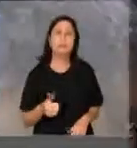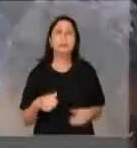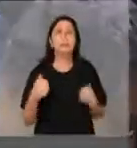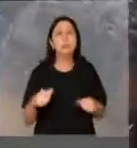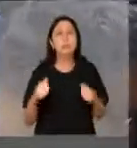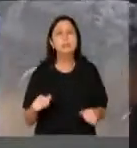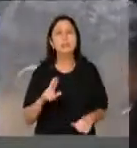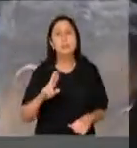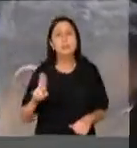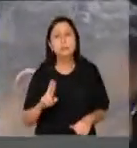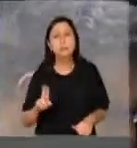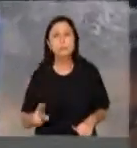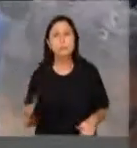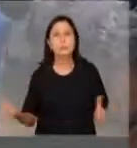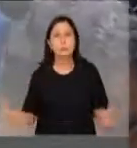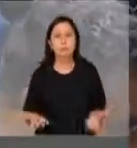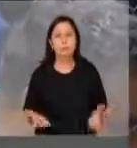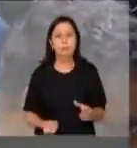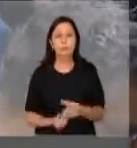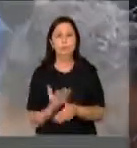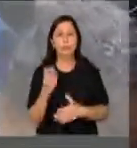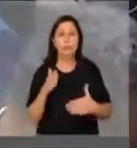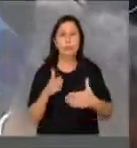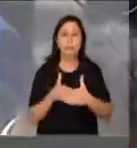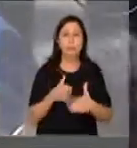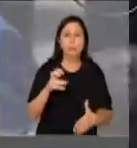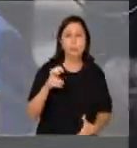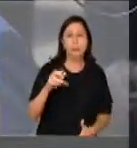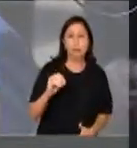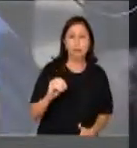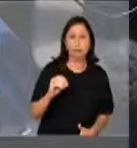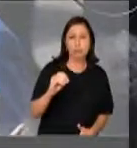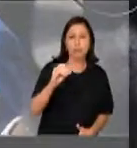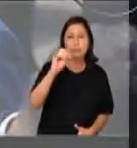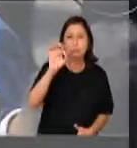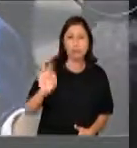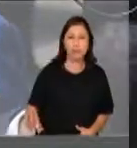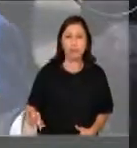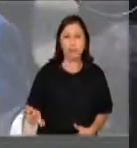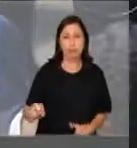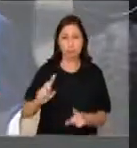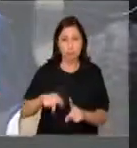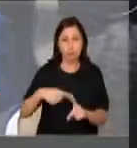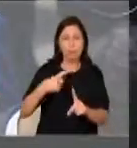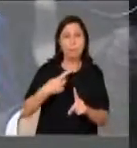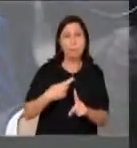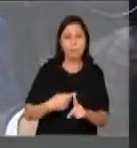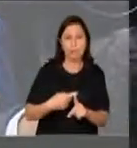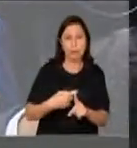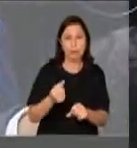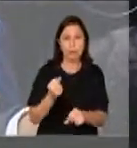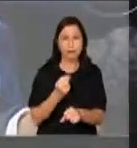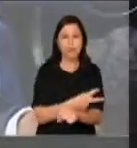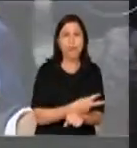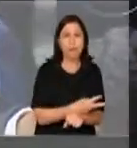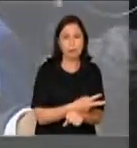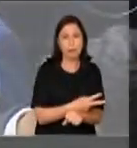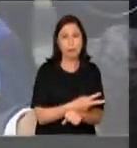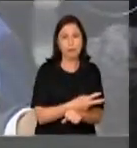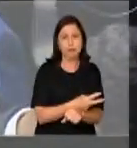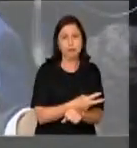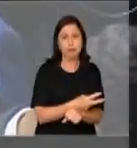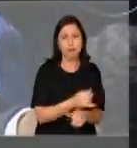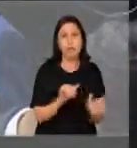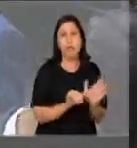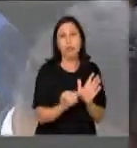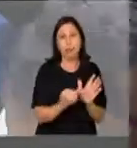aprovados e classificados como excedentes até o limite de 50% a mais do quantitativo original de vagas, conforme previsão do